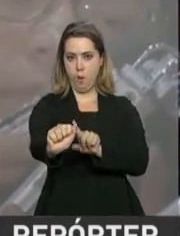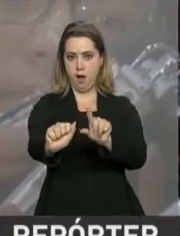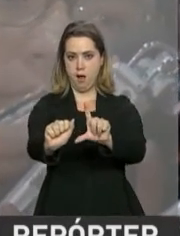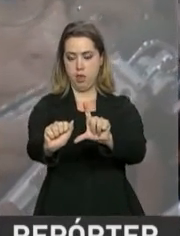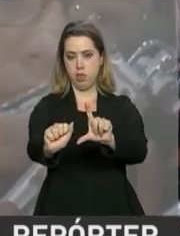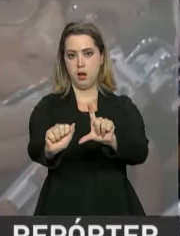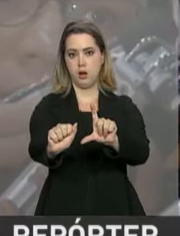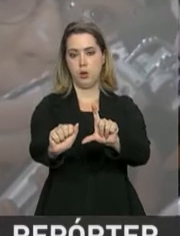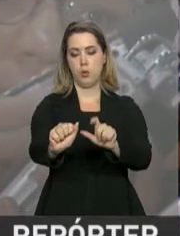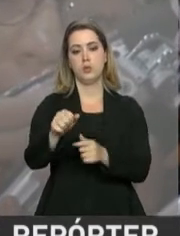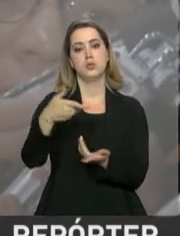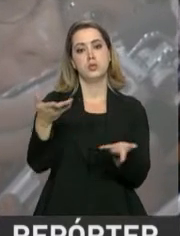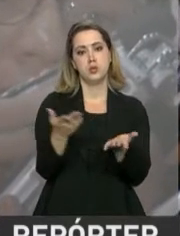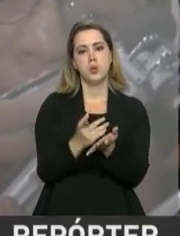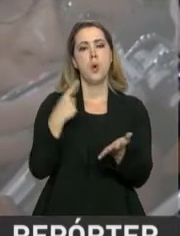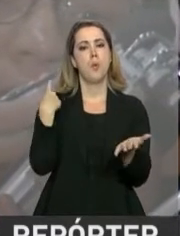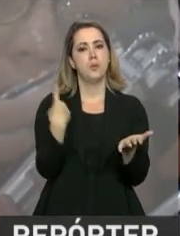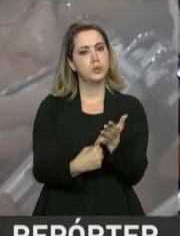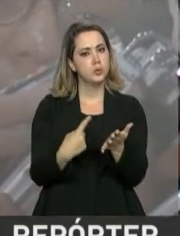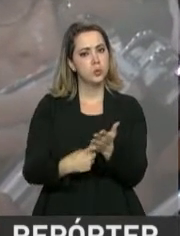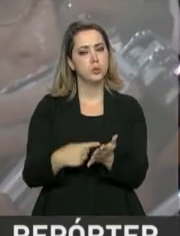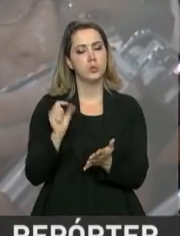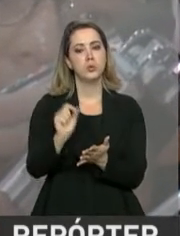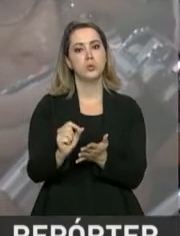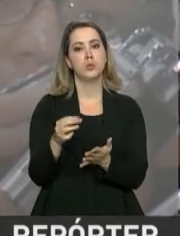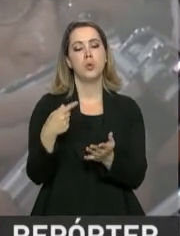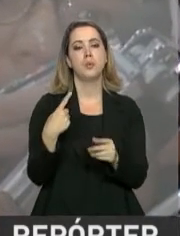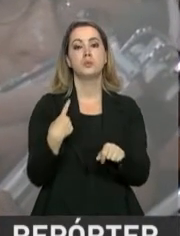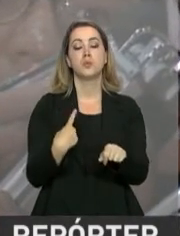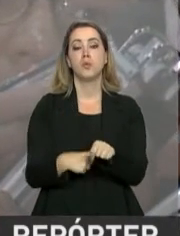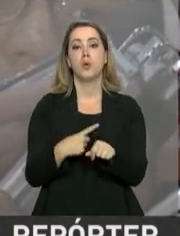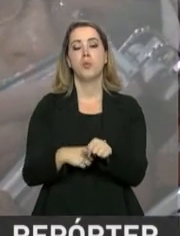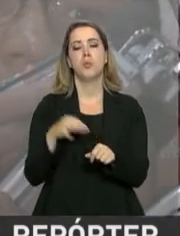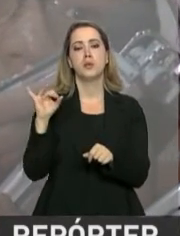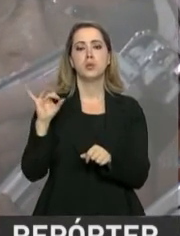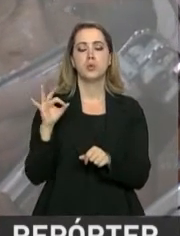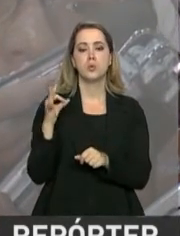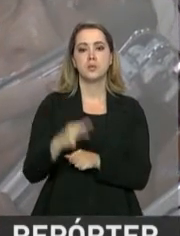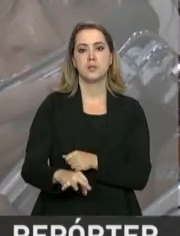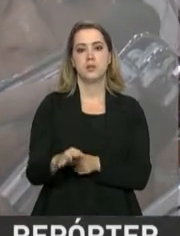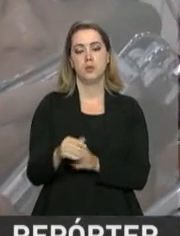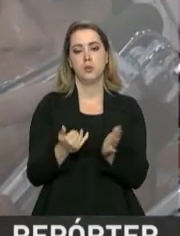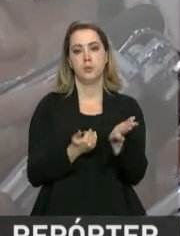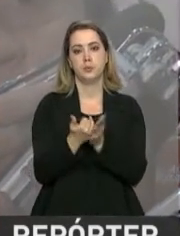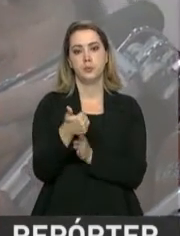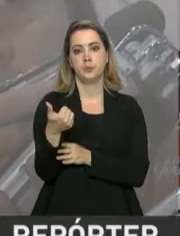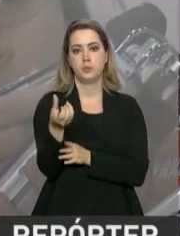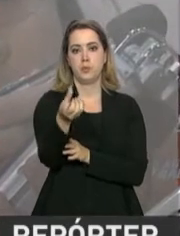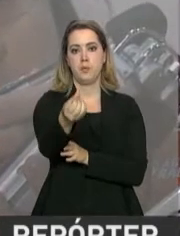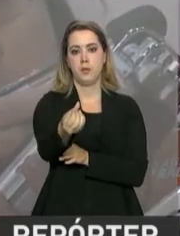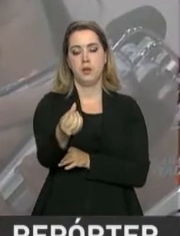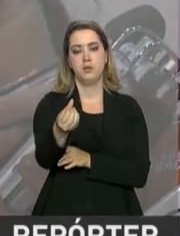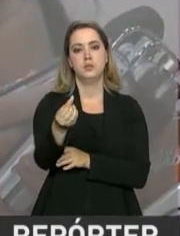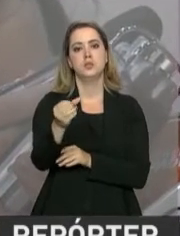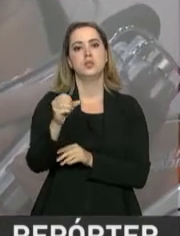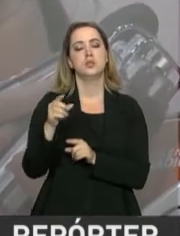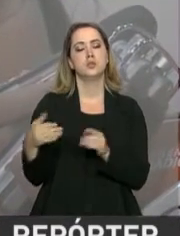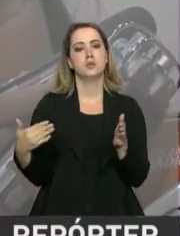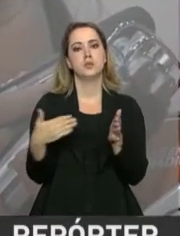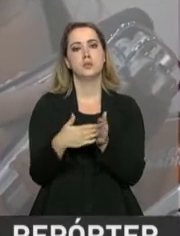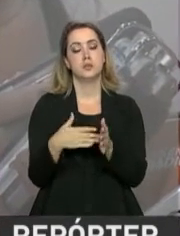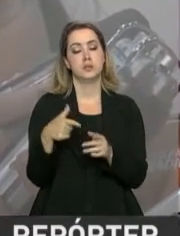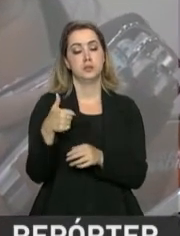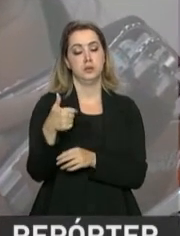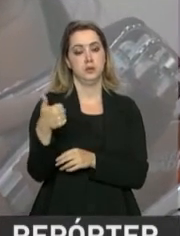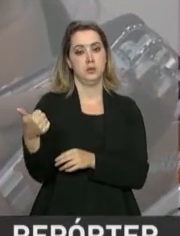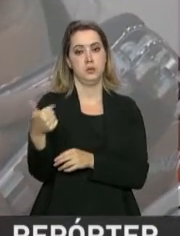momento oportuno de cada um. Então, se inicia assim no dia 26 desse mês e o prazo se estenderá até o